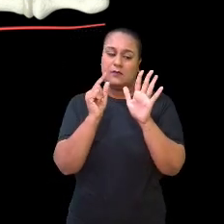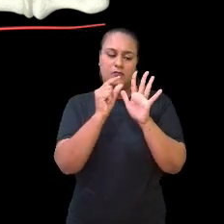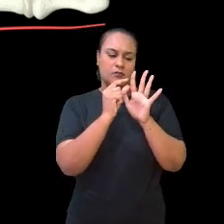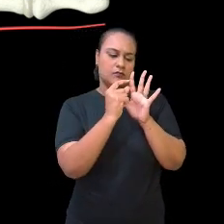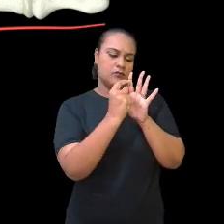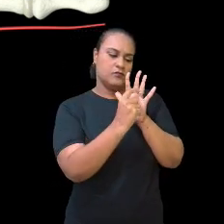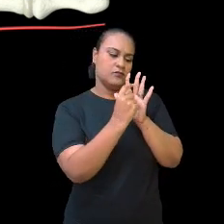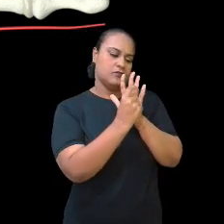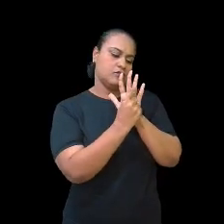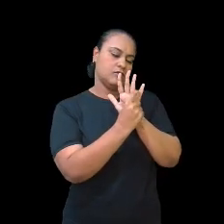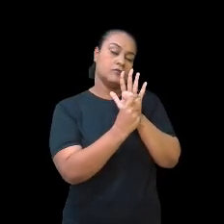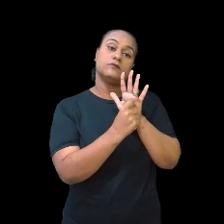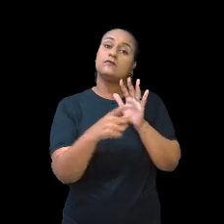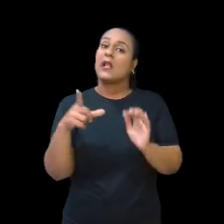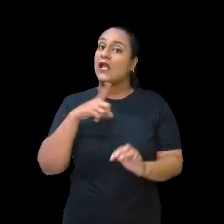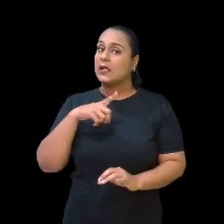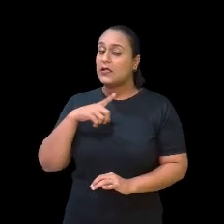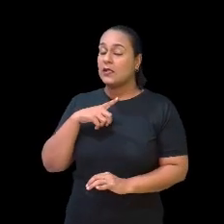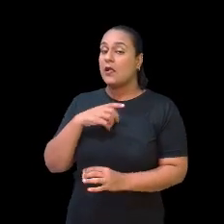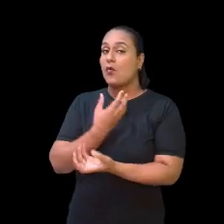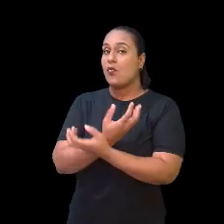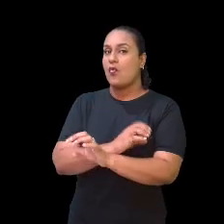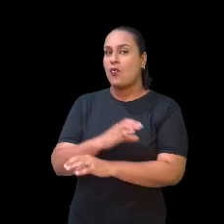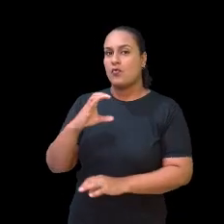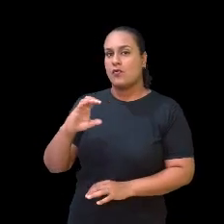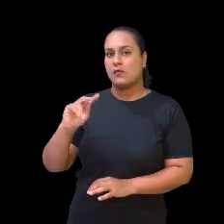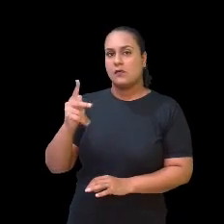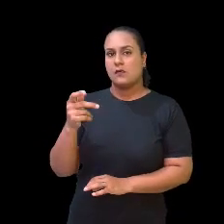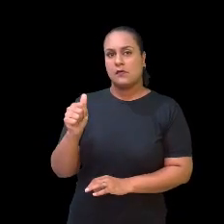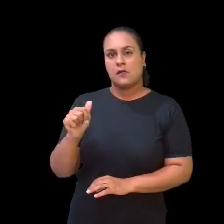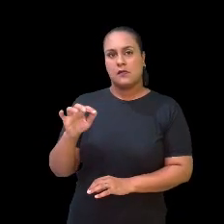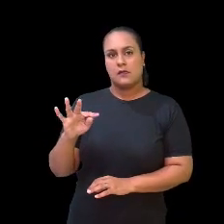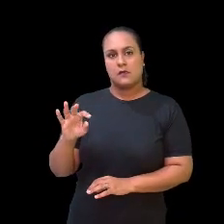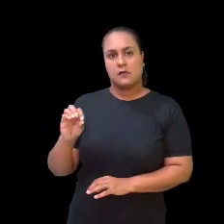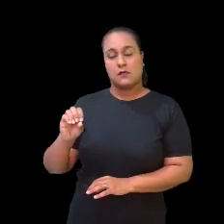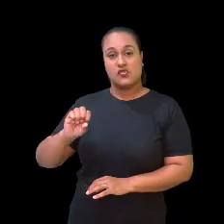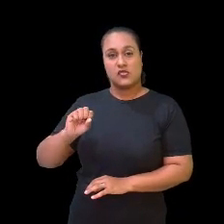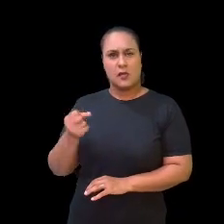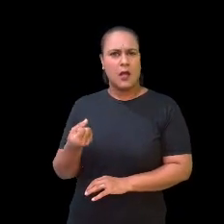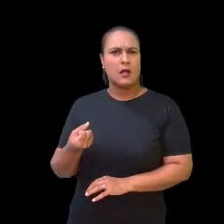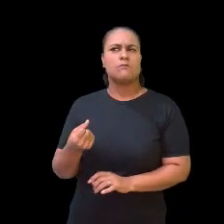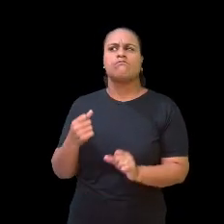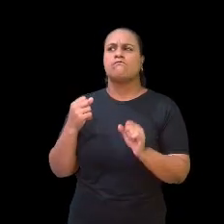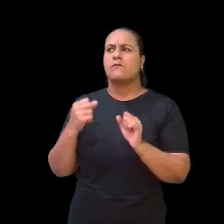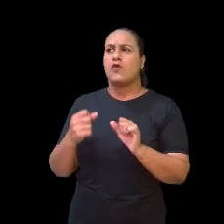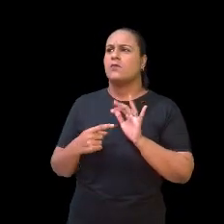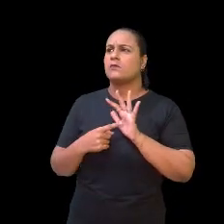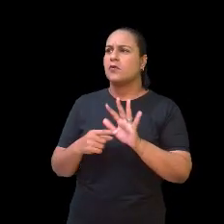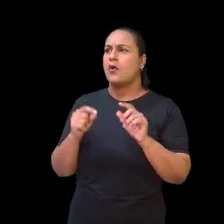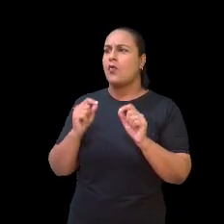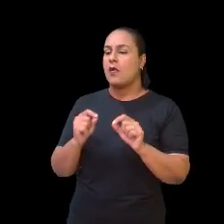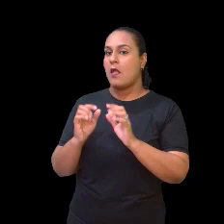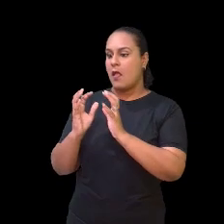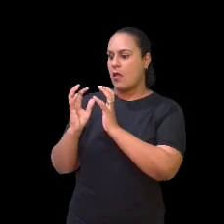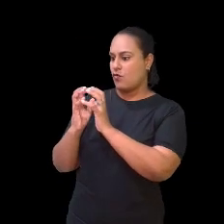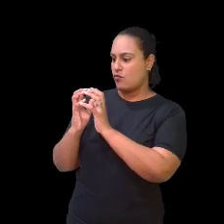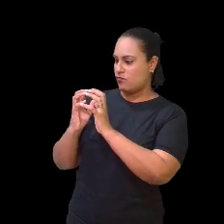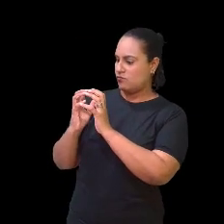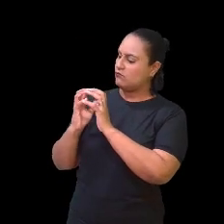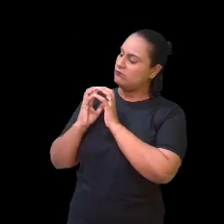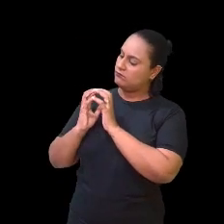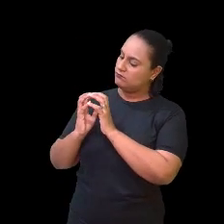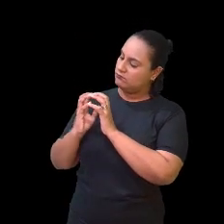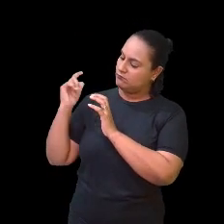ossos curtos. E temos os nossos ossos chatos, que a gente pode falar aqui do nosso crânio, a nossa